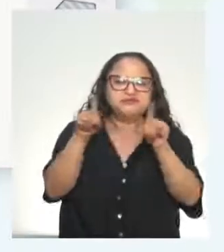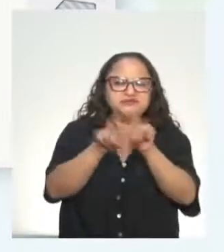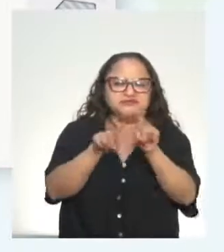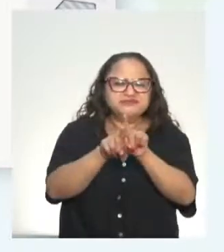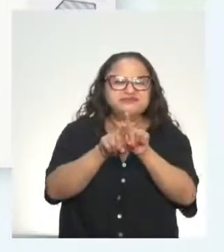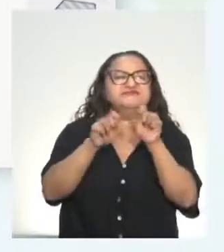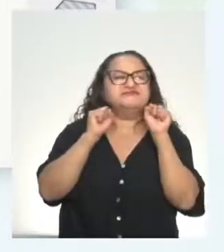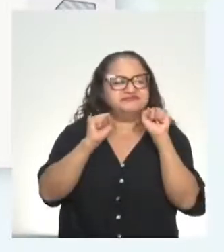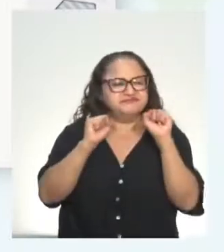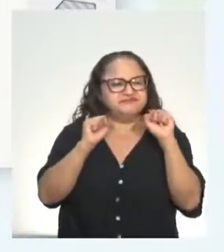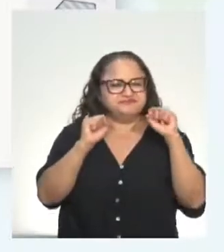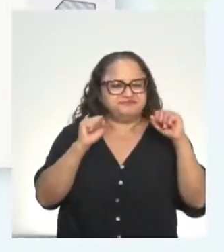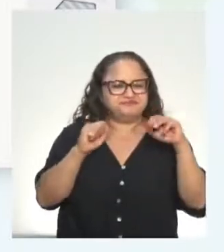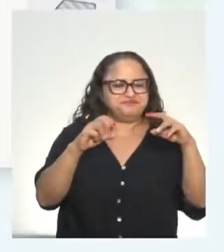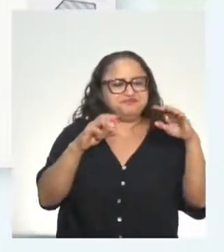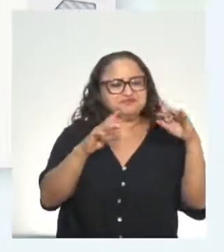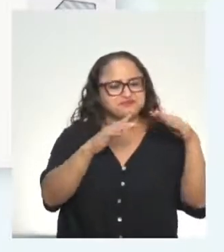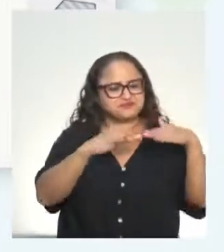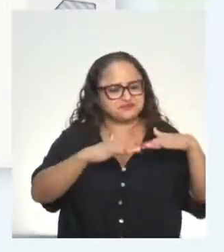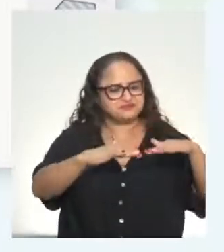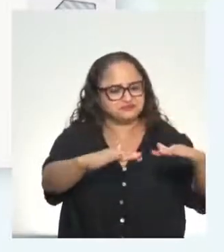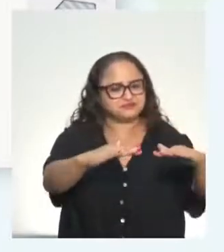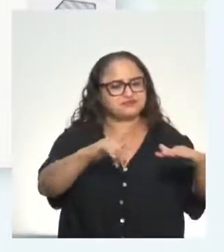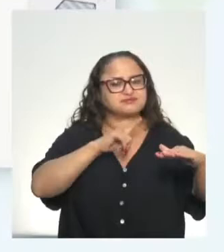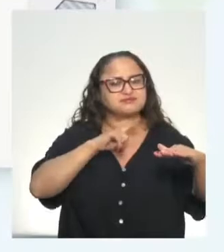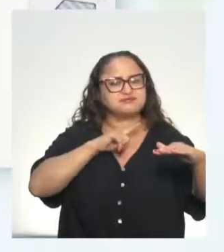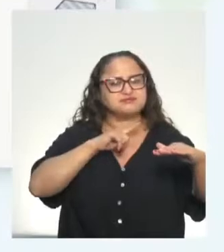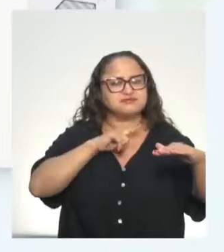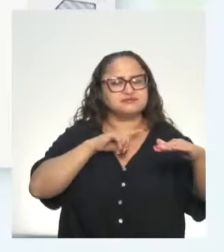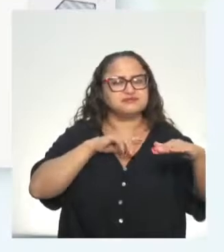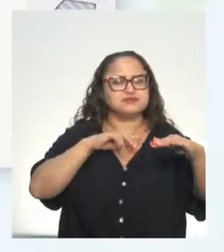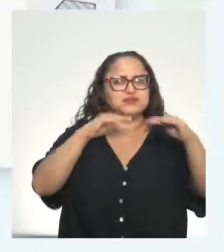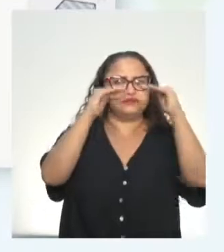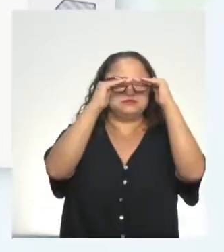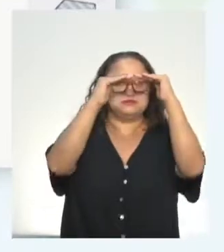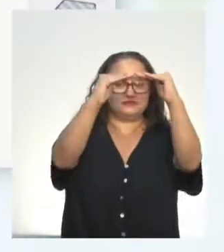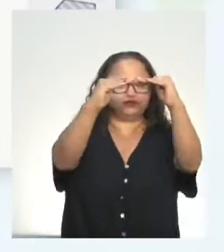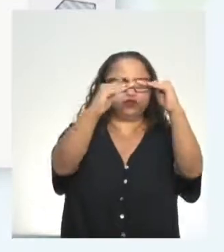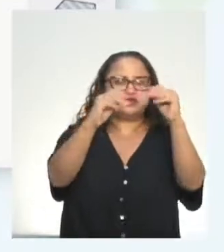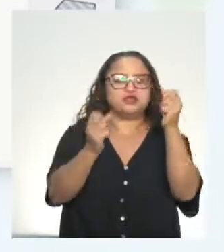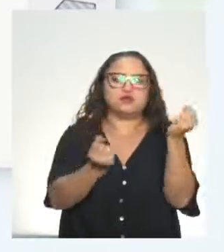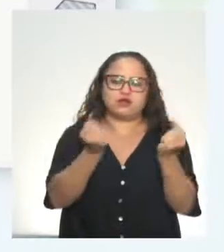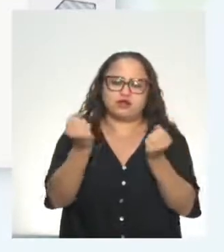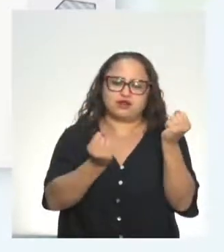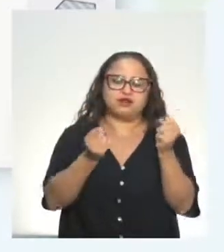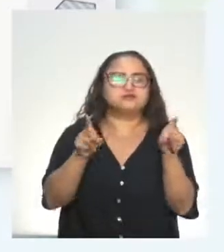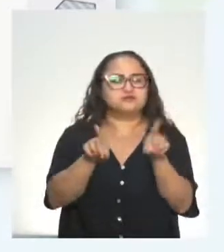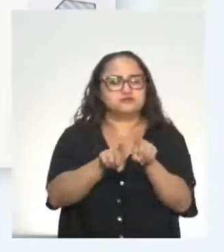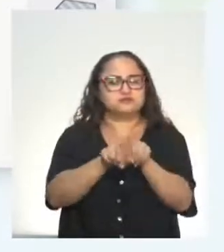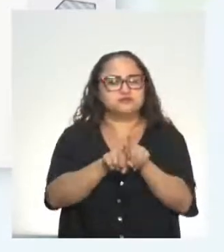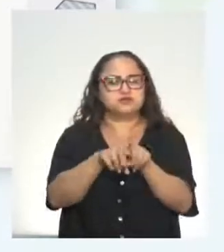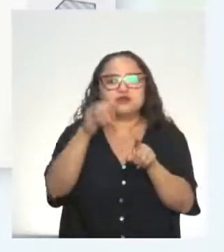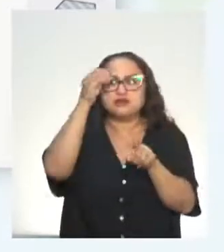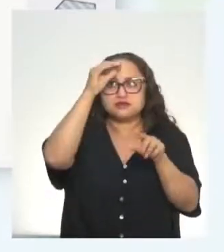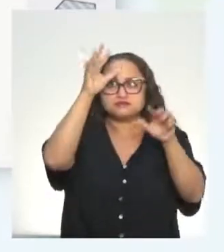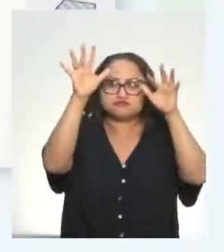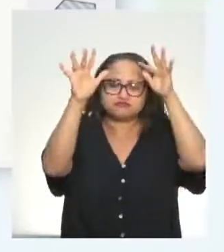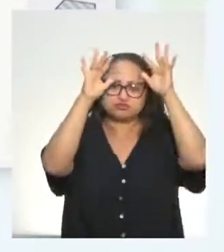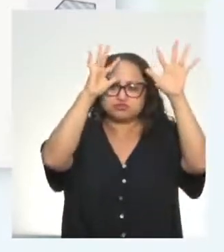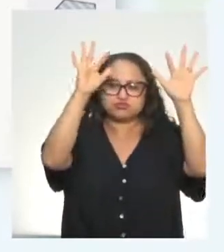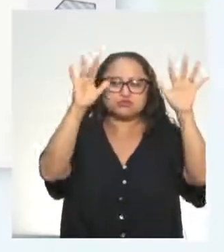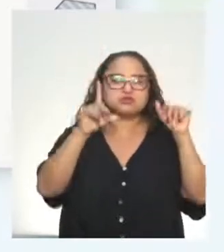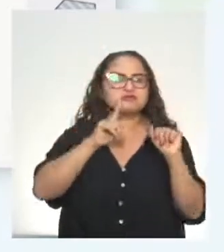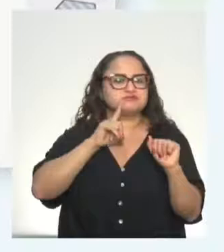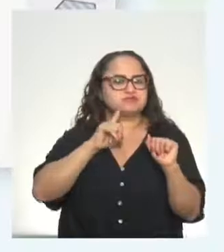uma varanda, você quer colocar uma cobertura que funcione como garagem. A criatividade é de vocês. É